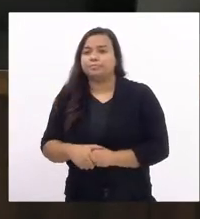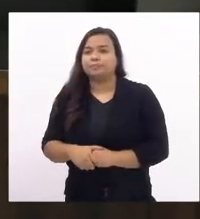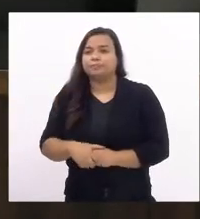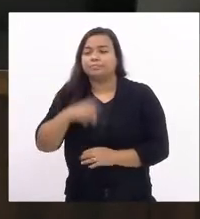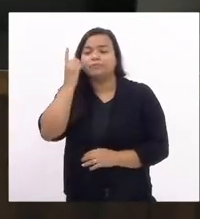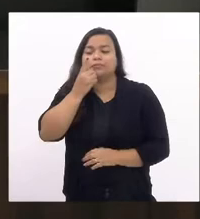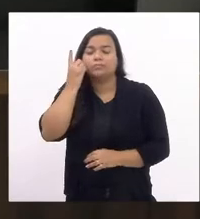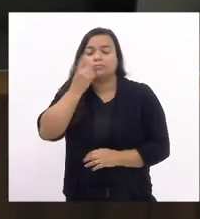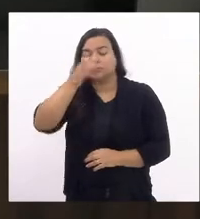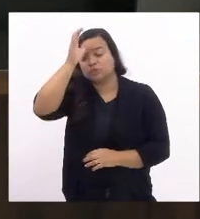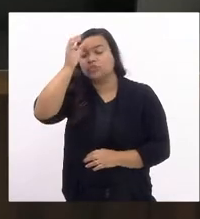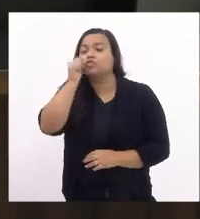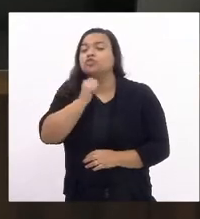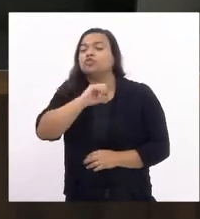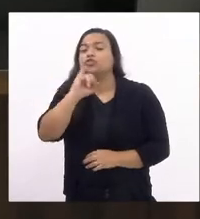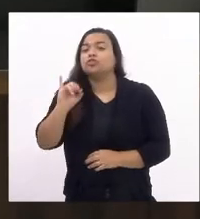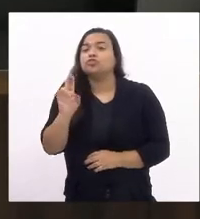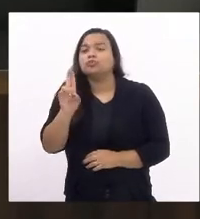Deputada Tia Ju.